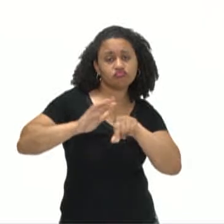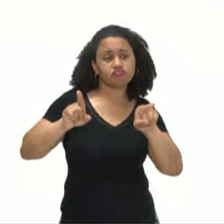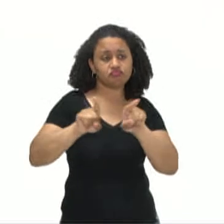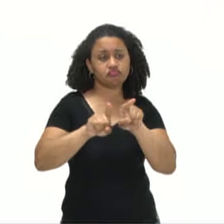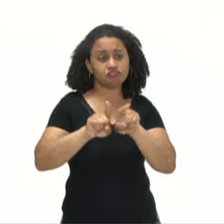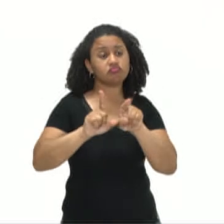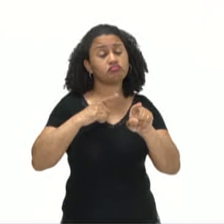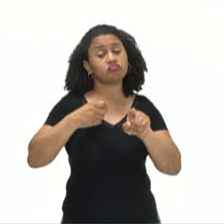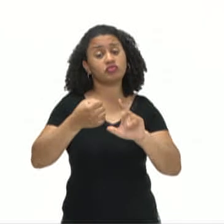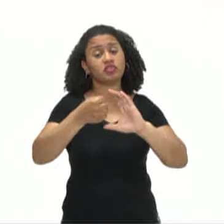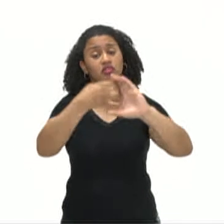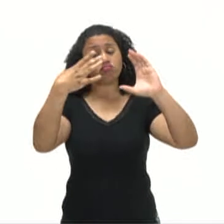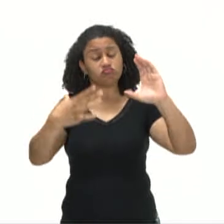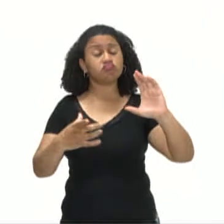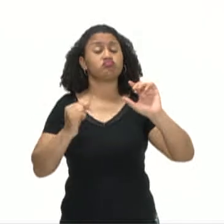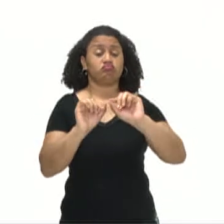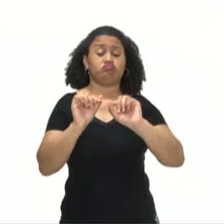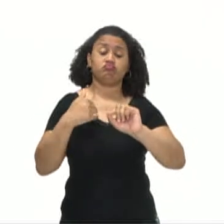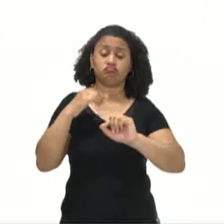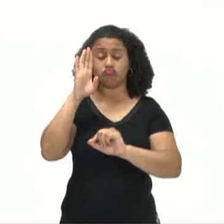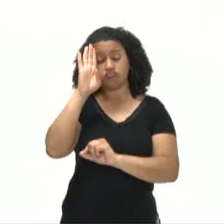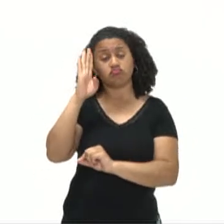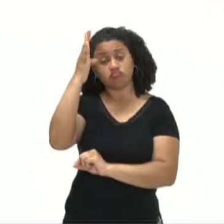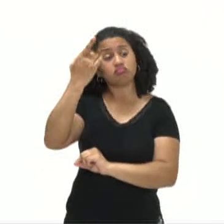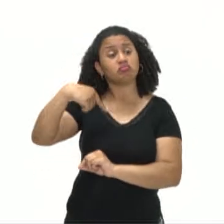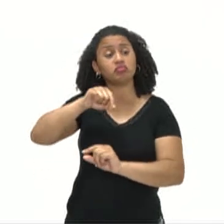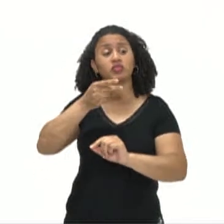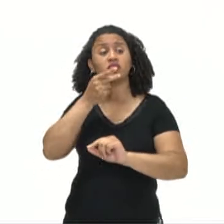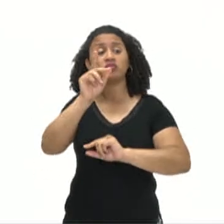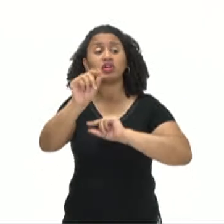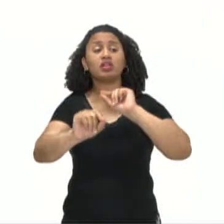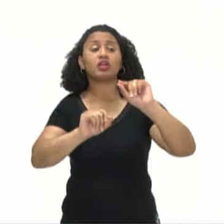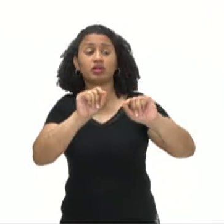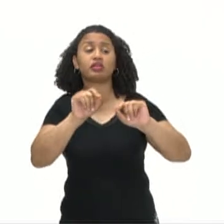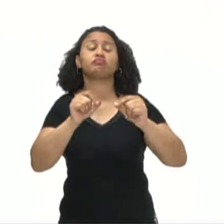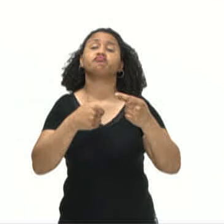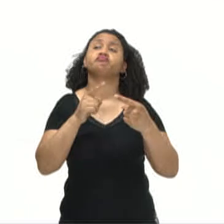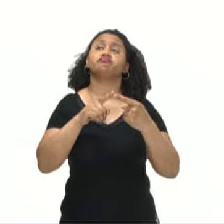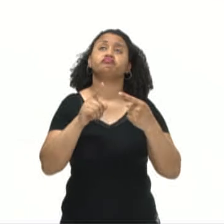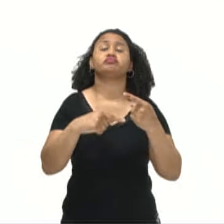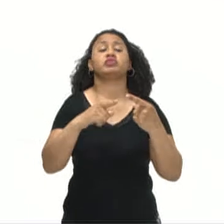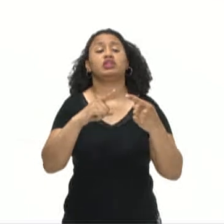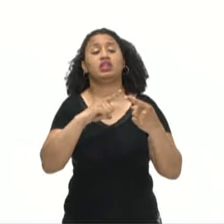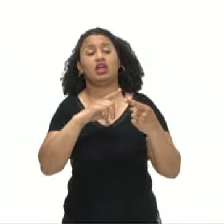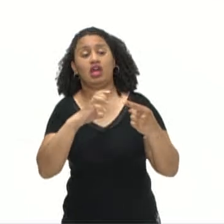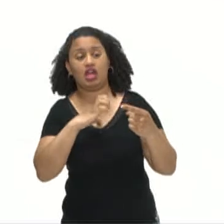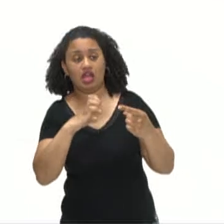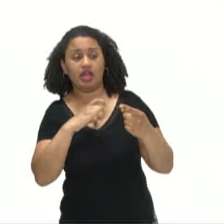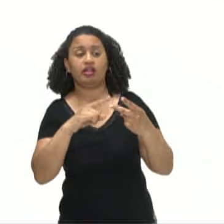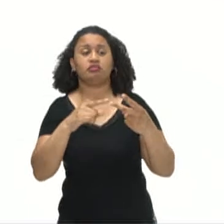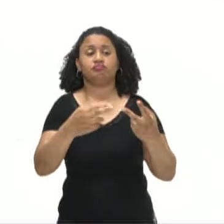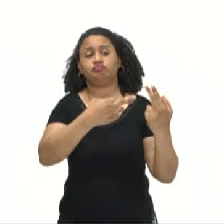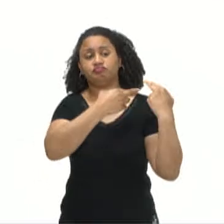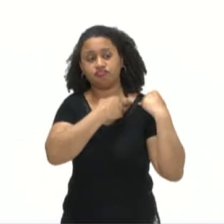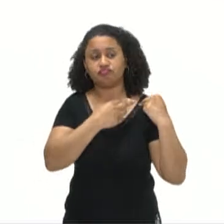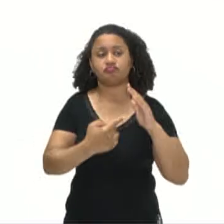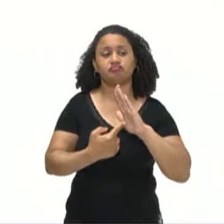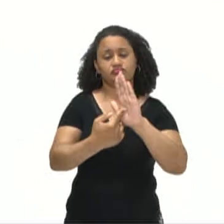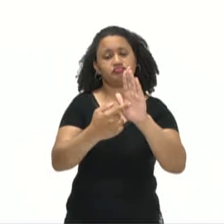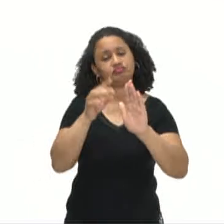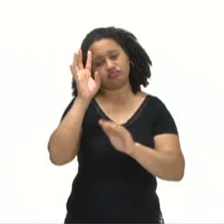Algumas características para destaque que nós podemos citar em geral são ter ética,